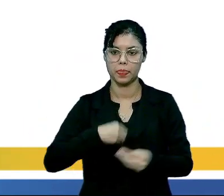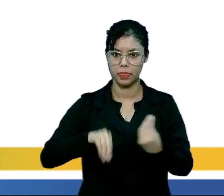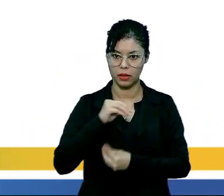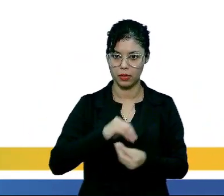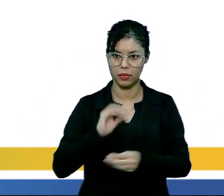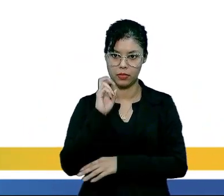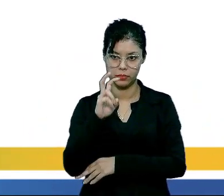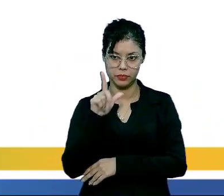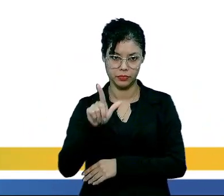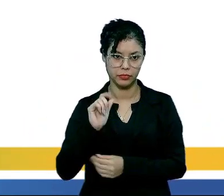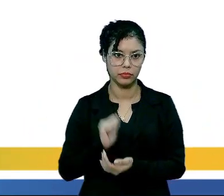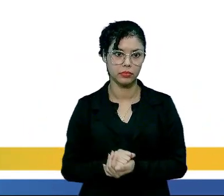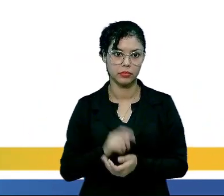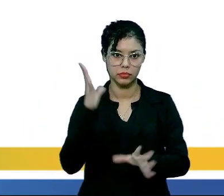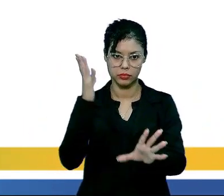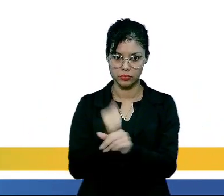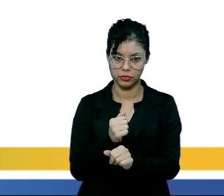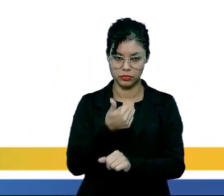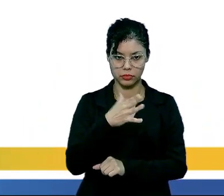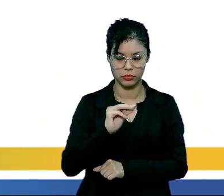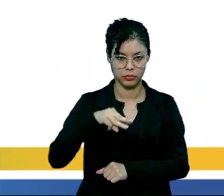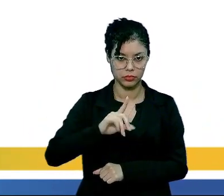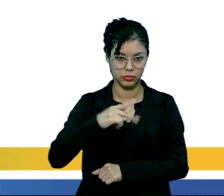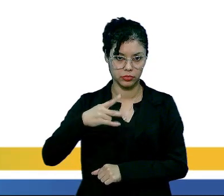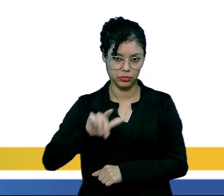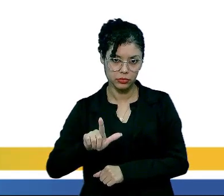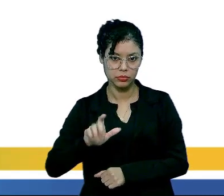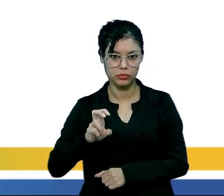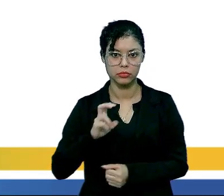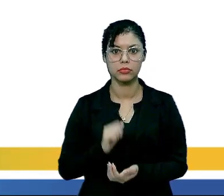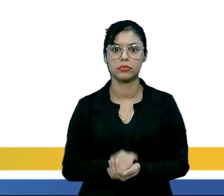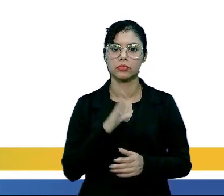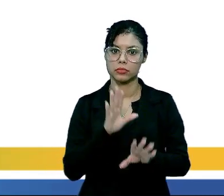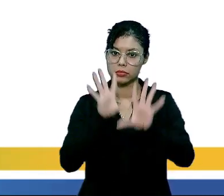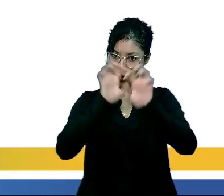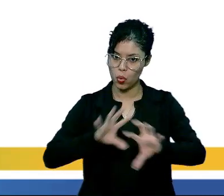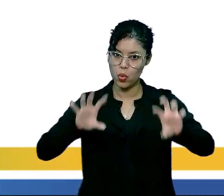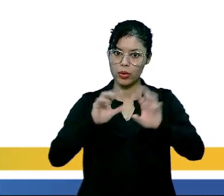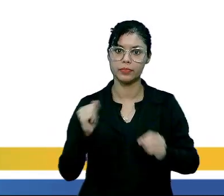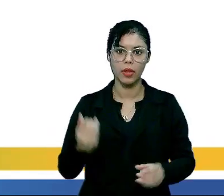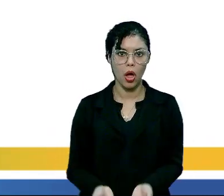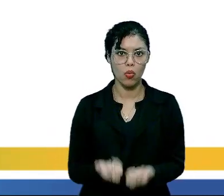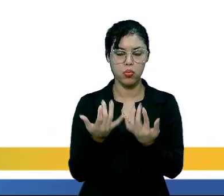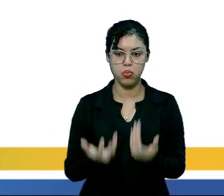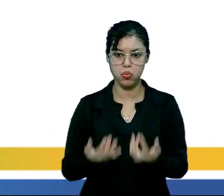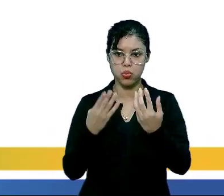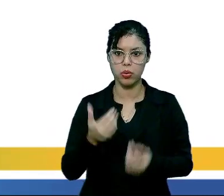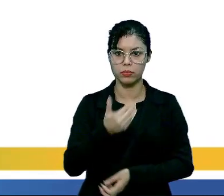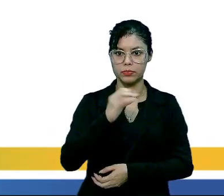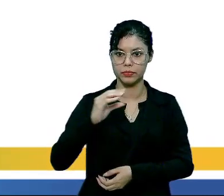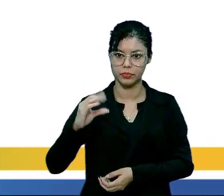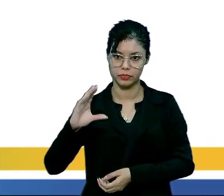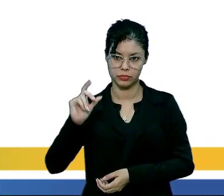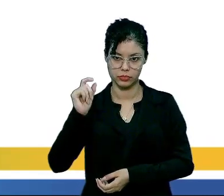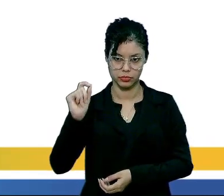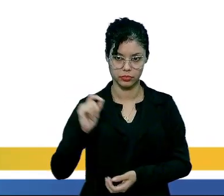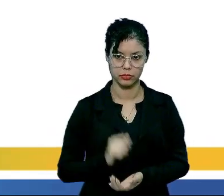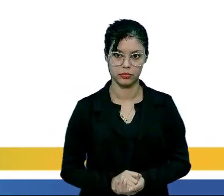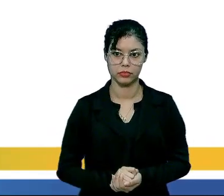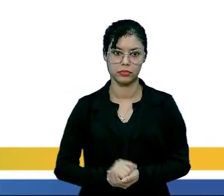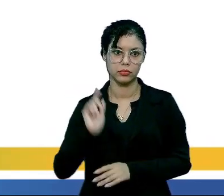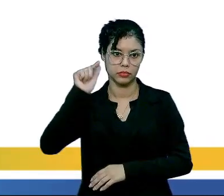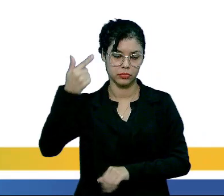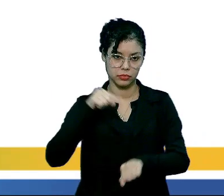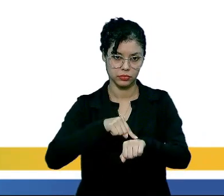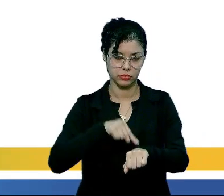com capacidade de 5 litros, foram adicionados 10 mol de PCl5 no estado gasoso, aquecido a 100 graus Celsius.